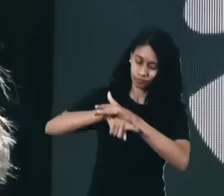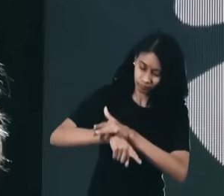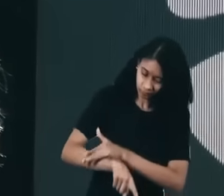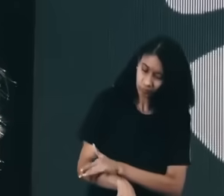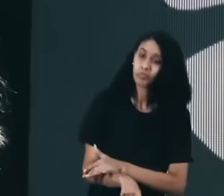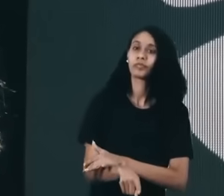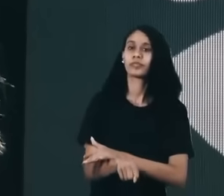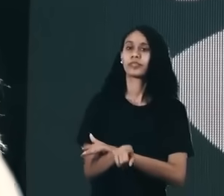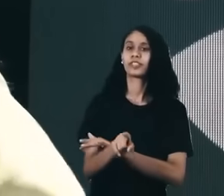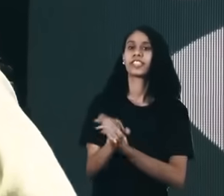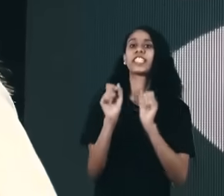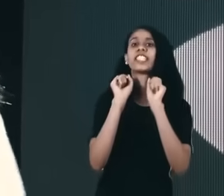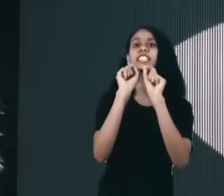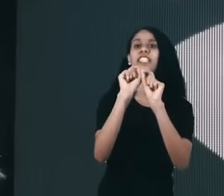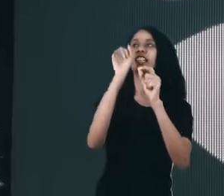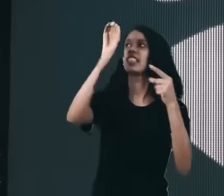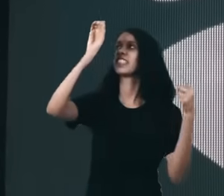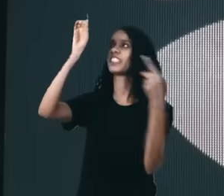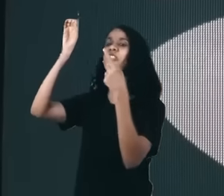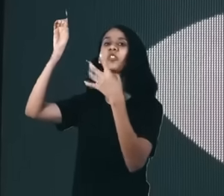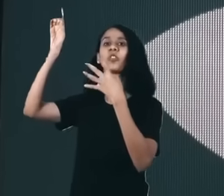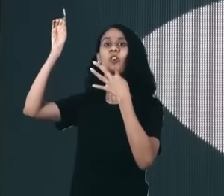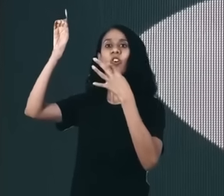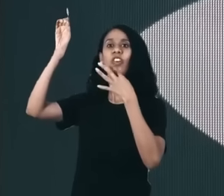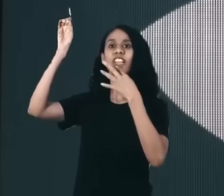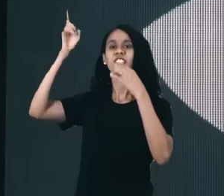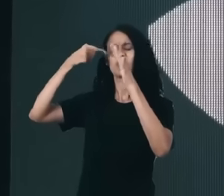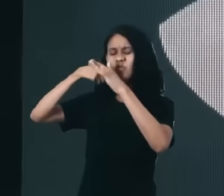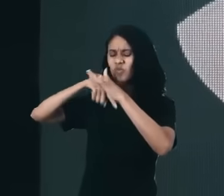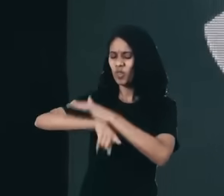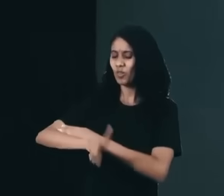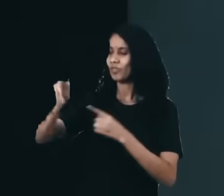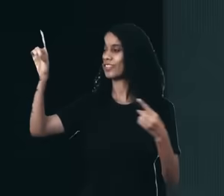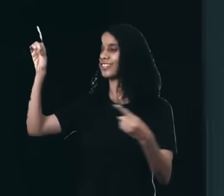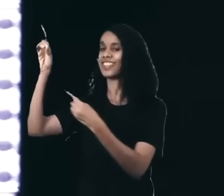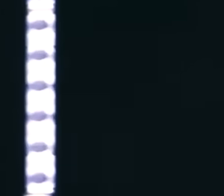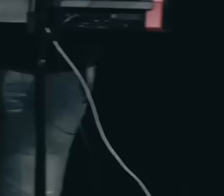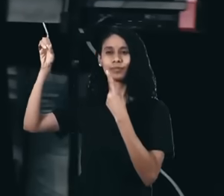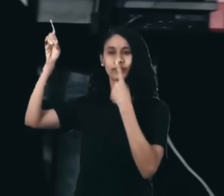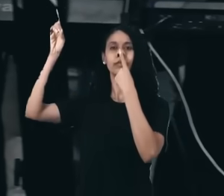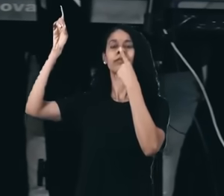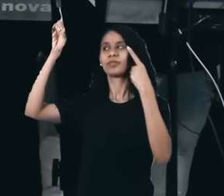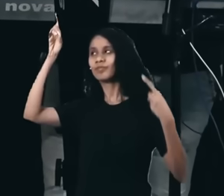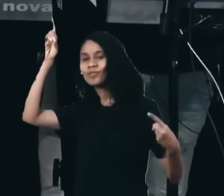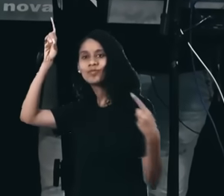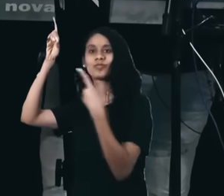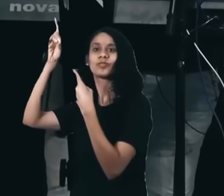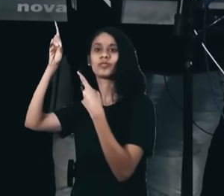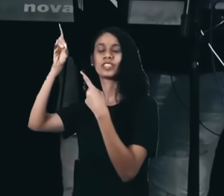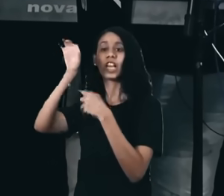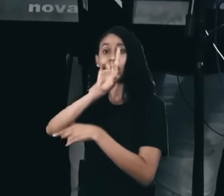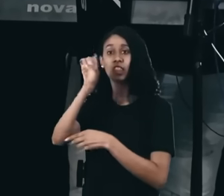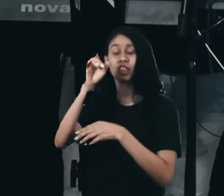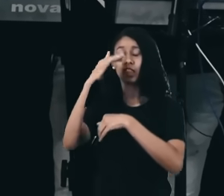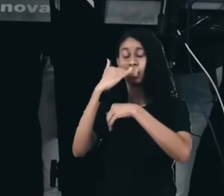Profundidade em Deus. Hoje Deus está chamando a mim, para você e a você. Pegue seu